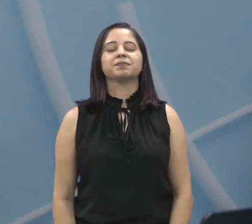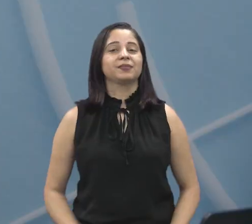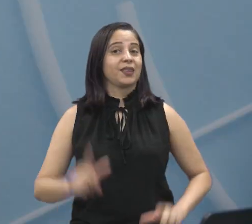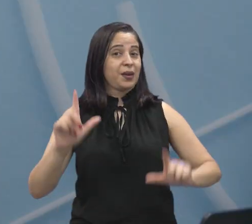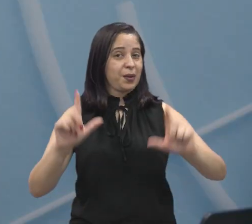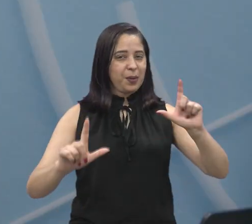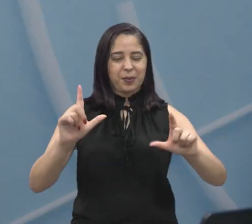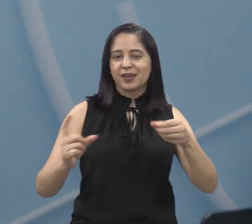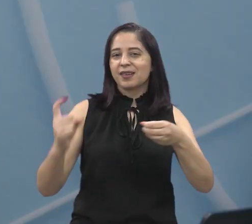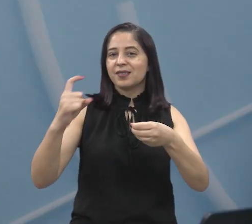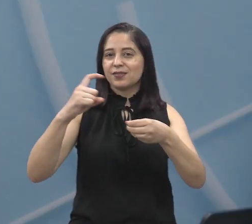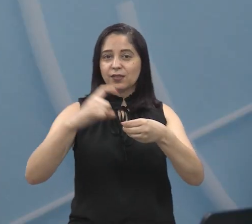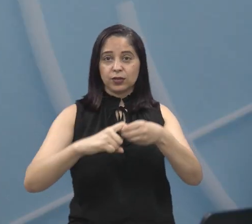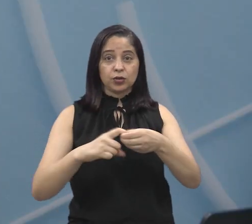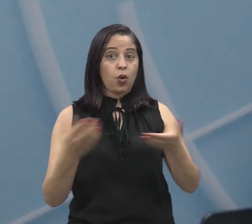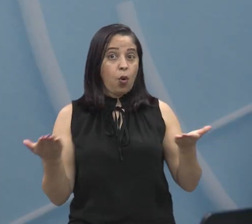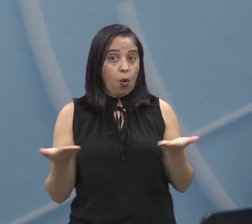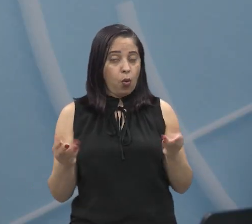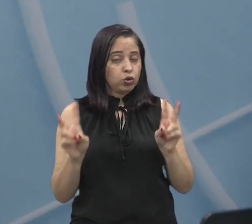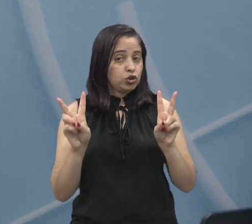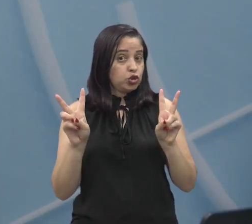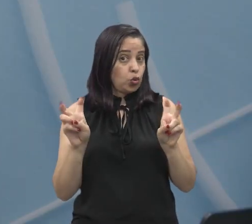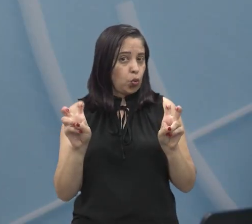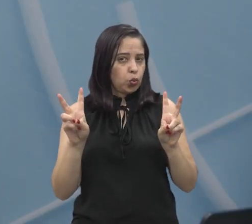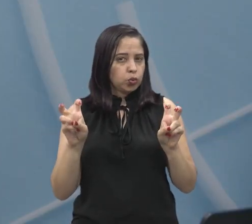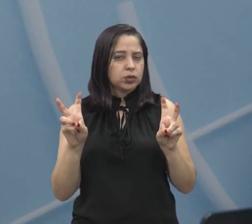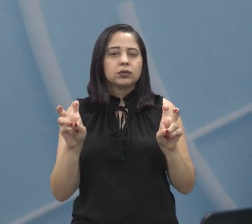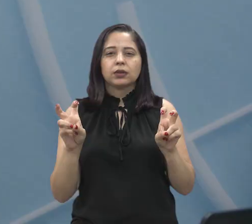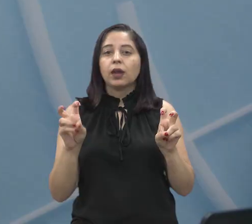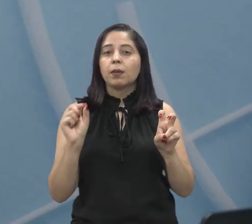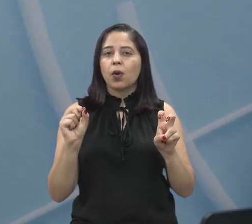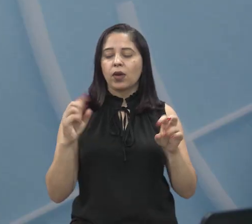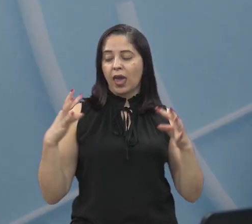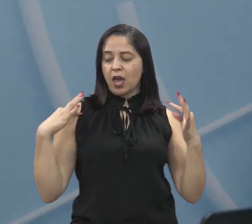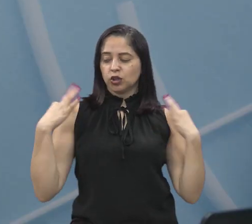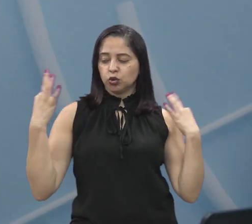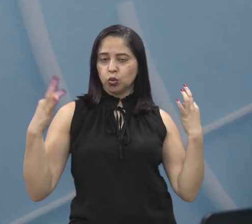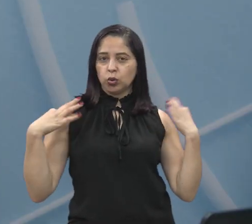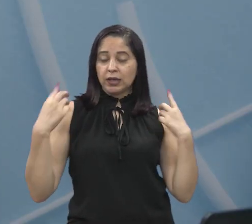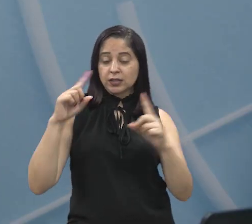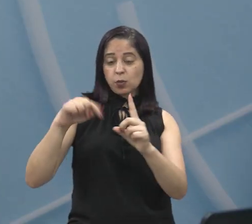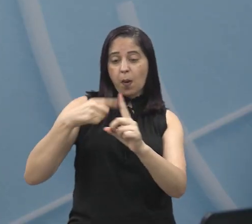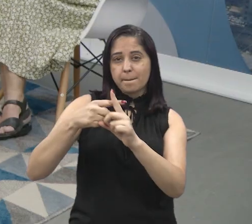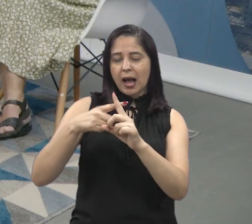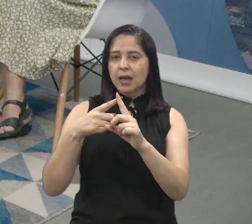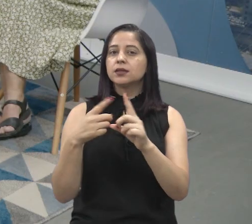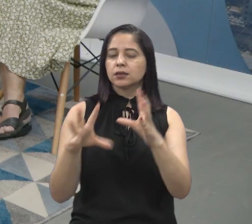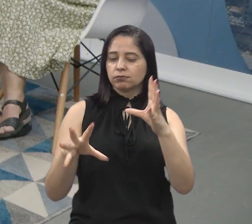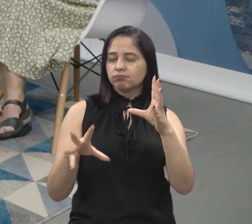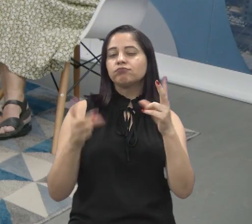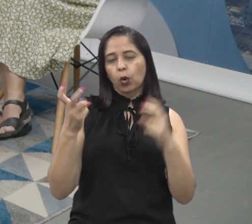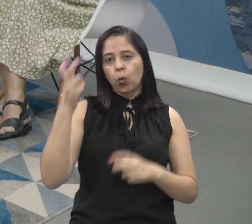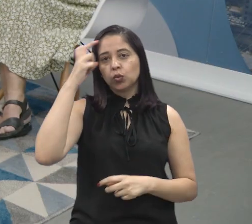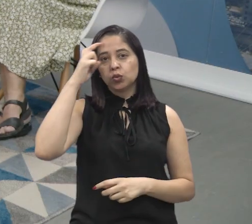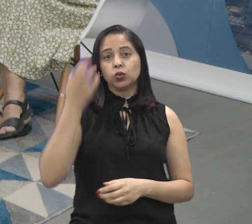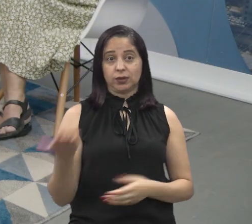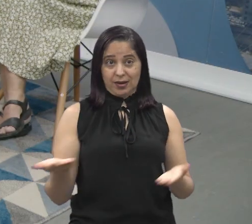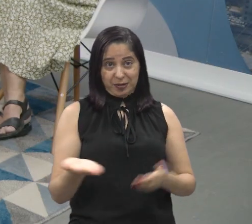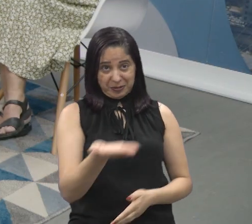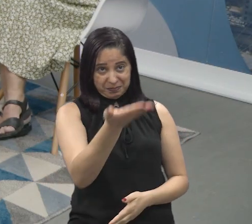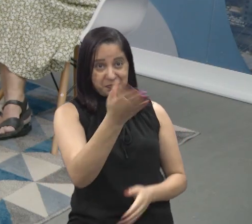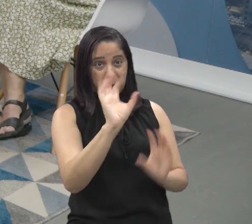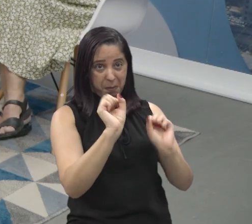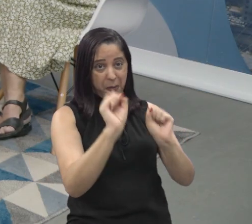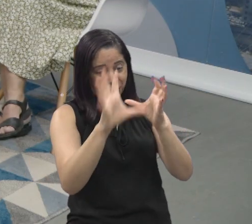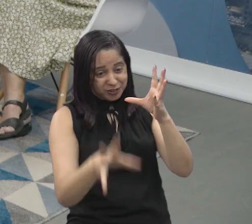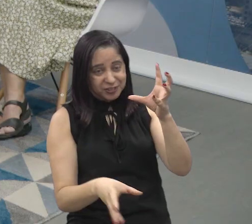Está de volta com Diálogos, hoje falando, né, abordando sobre o turismo cultural. Vou passar rapidamente a palavra para a Jaqueline, que você queria